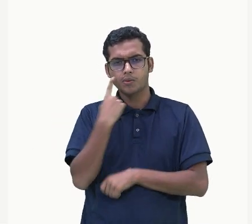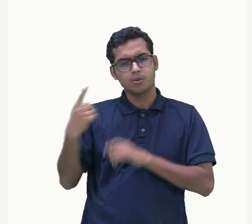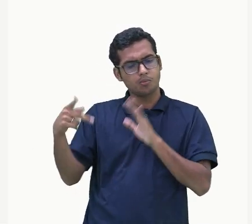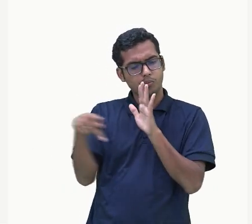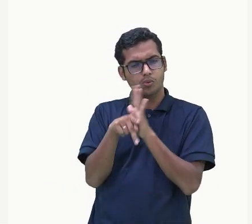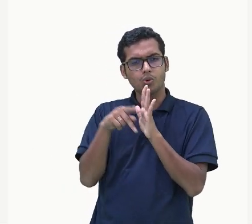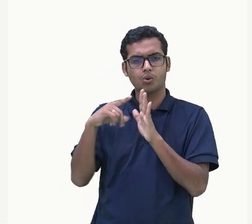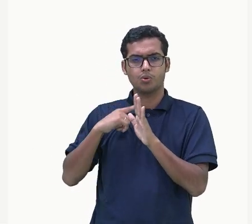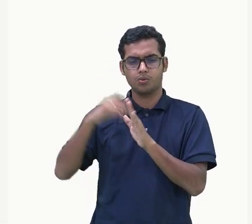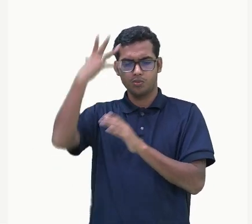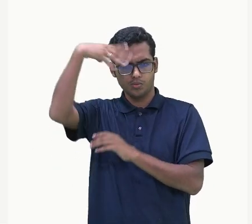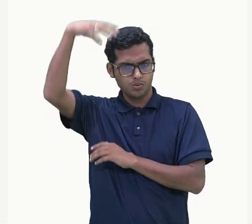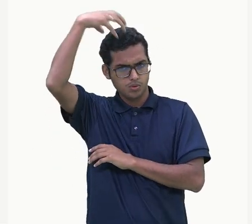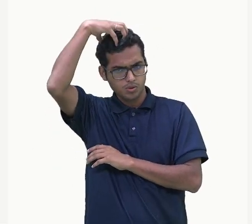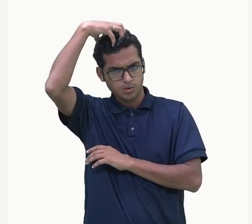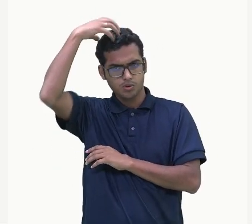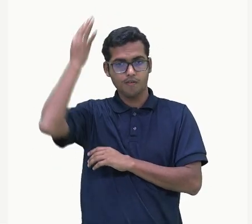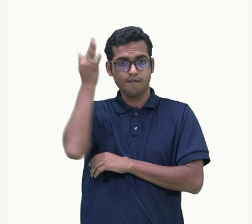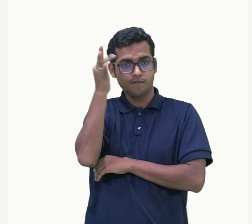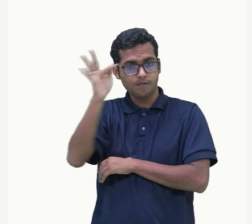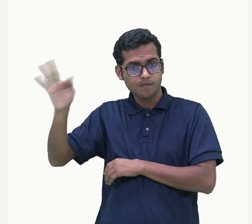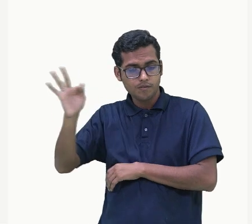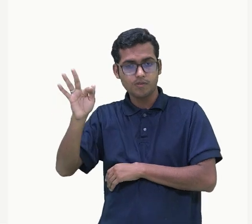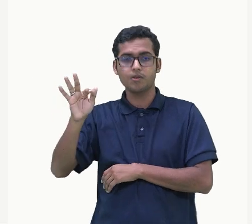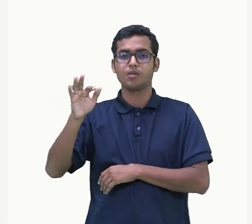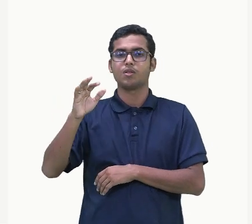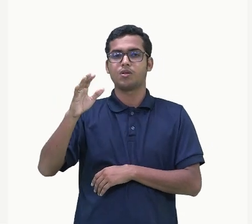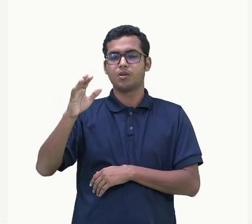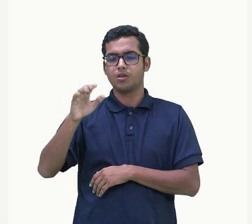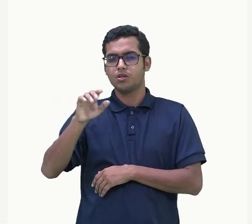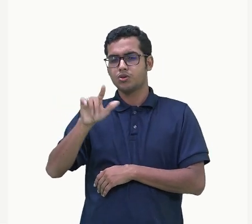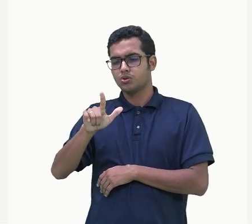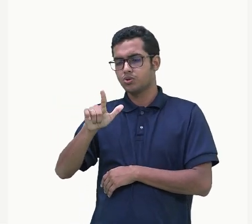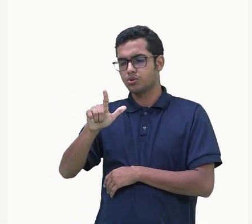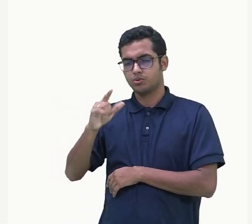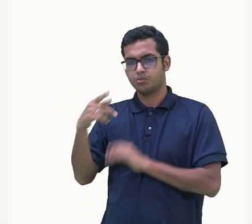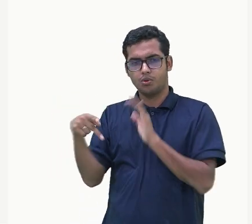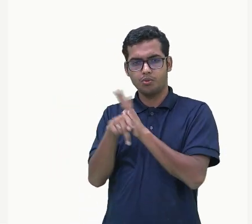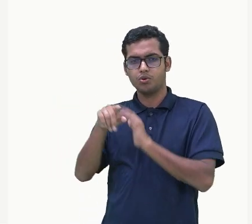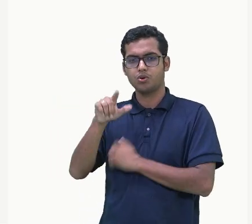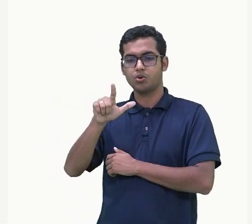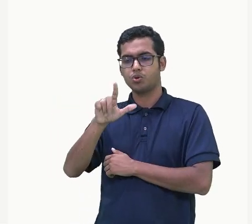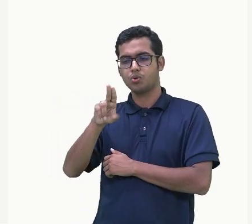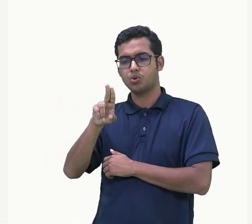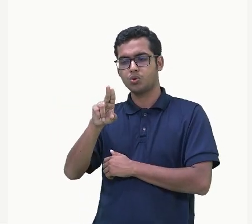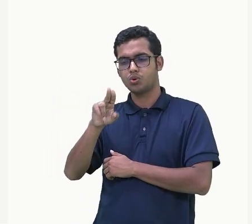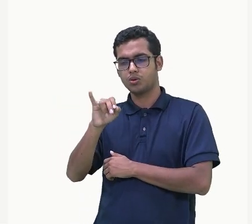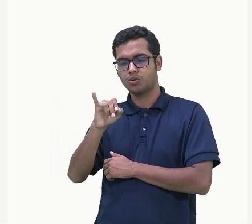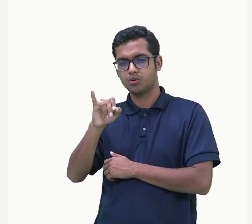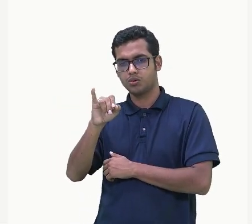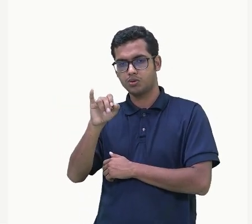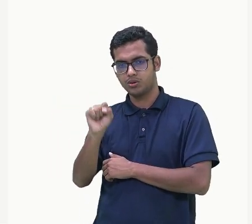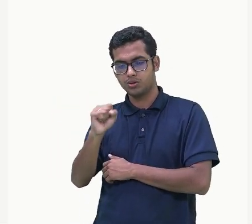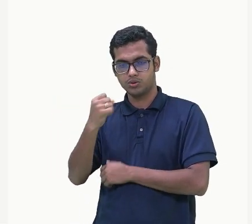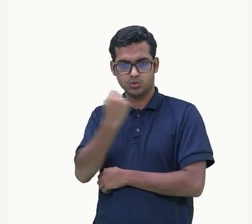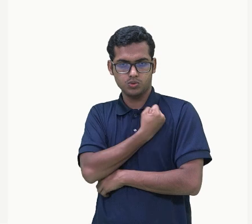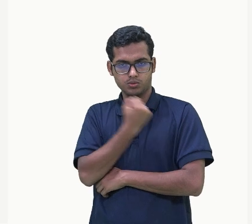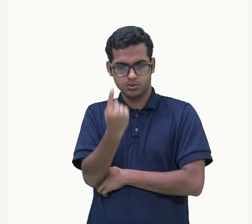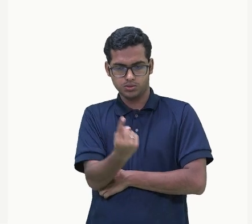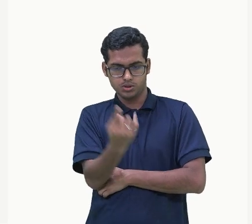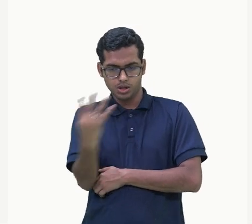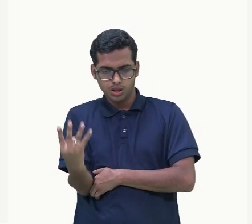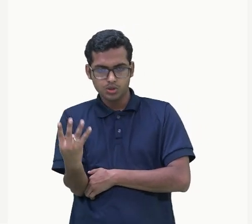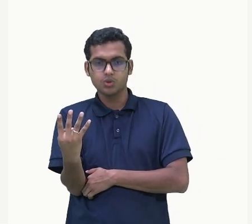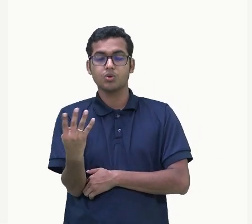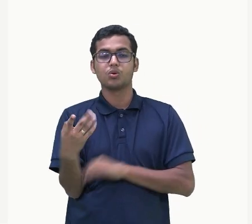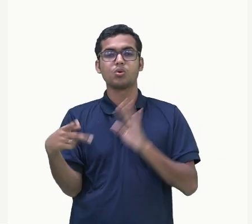bastante famoso, chamado Rei Sol, o Luís XIV, que era justamente o símbolo